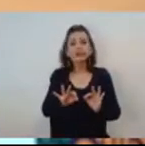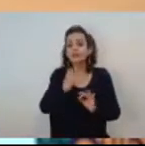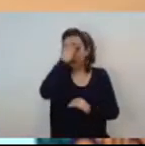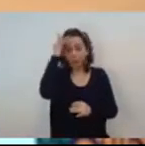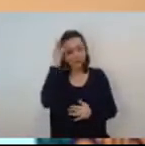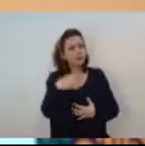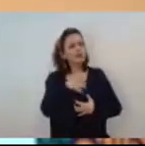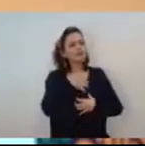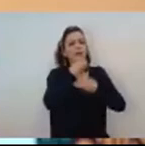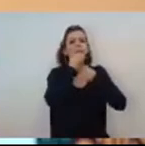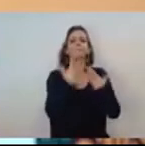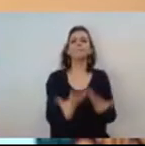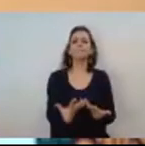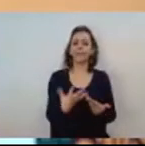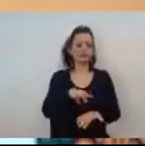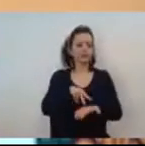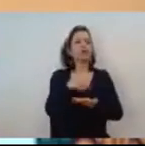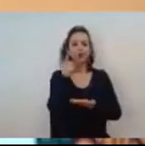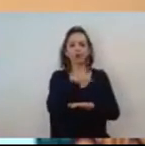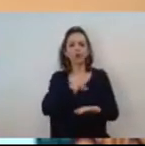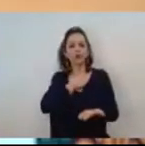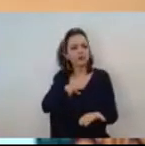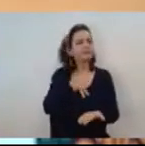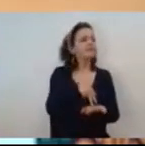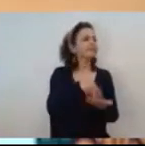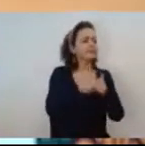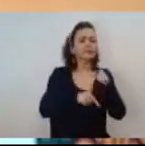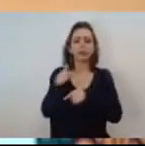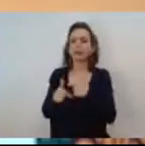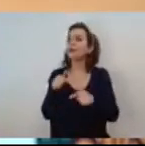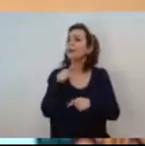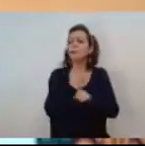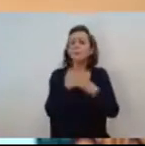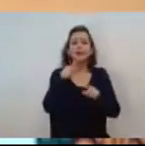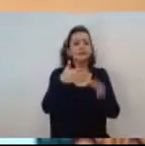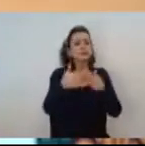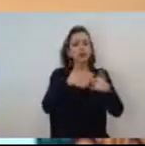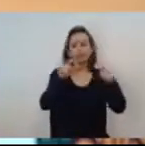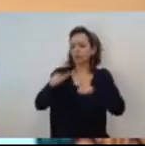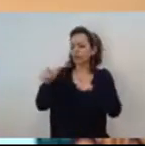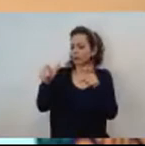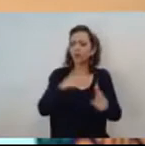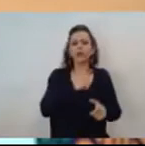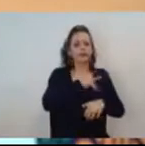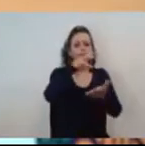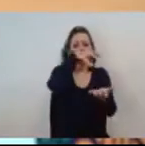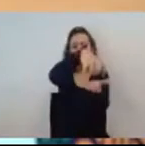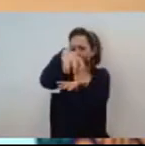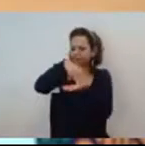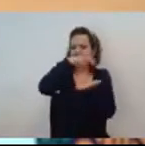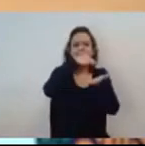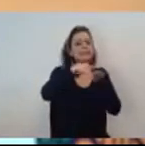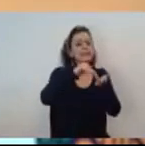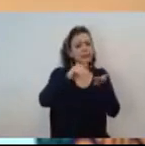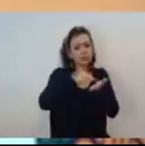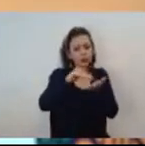né porque a estamos falando dos escritórios estão ao seu lado das lojas está o espaço dos drogarias ela vai